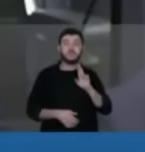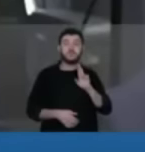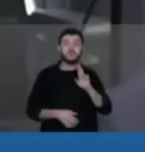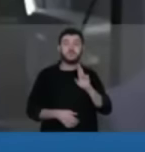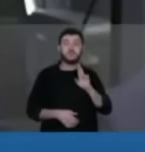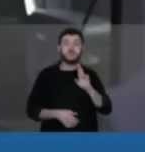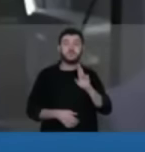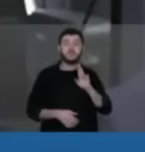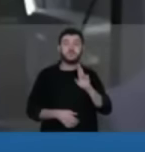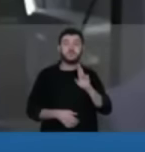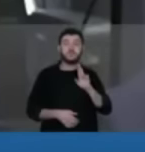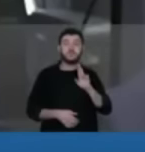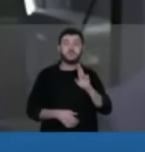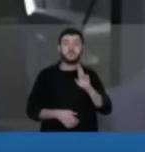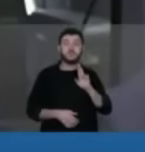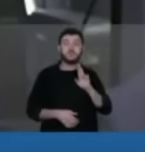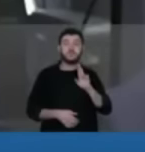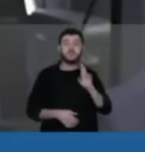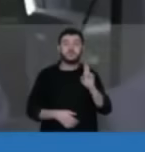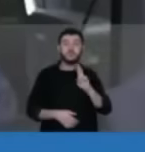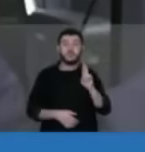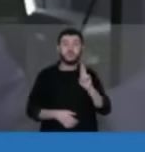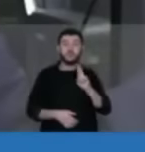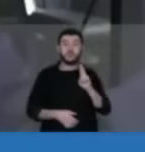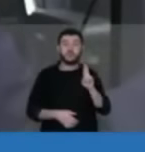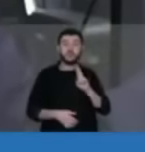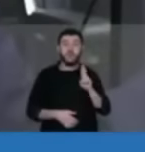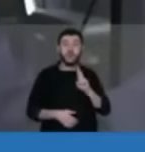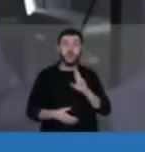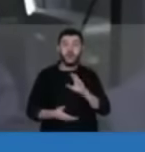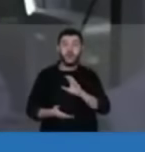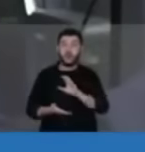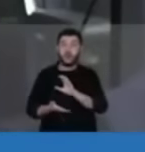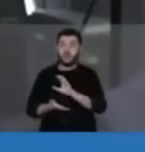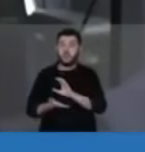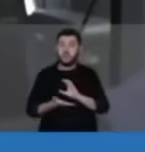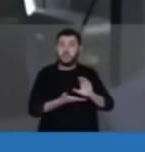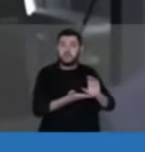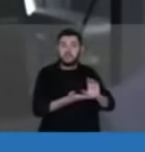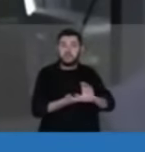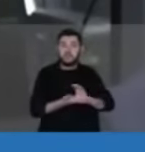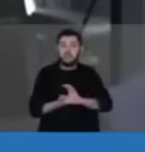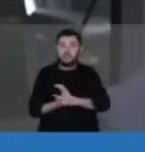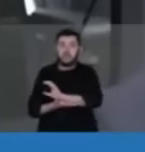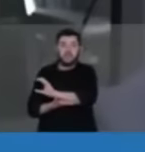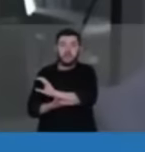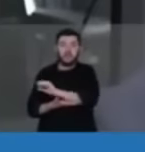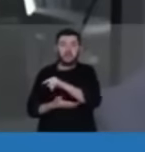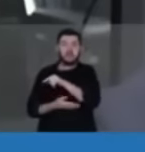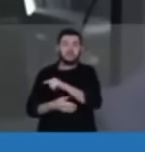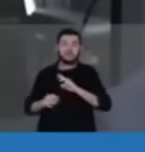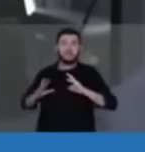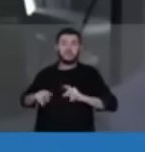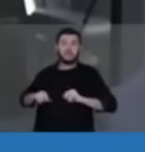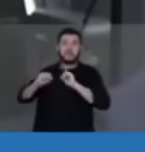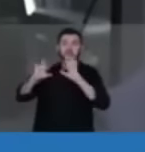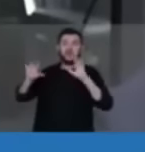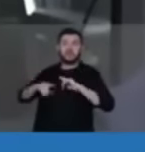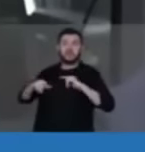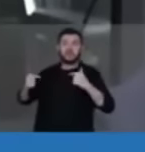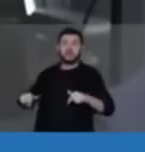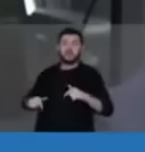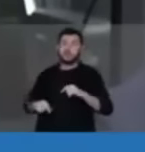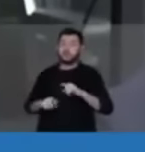perturbado por perderam todas hoje nenhuma transparência mas aqui fica muito claro senhor